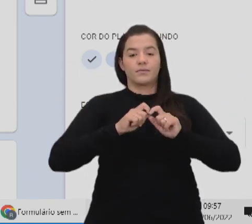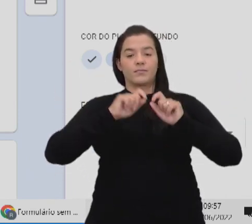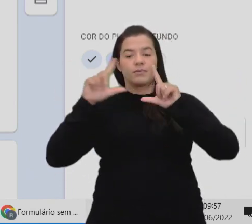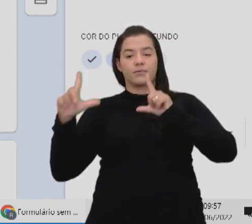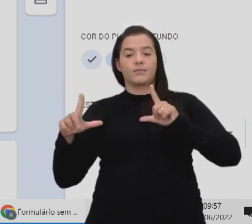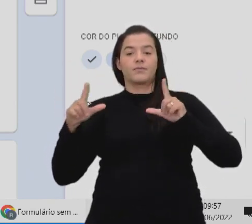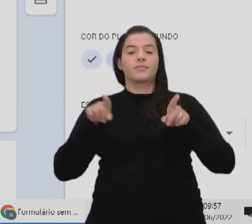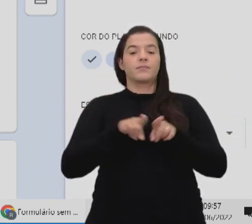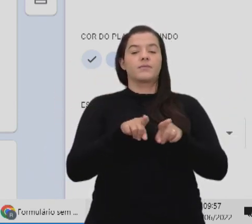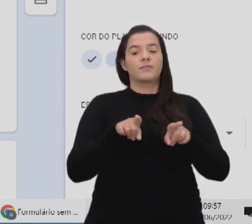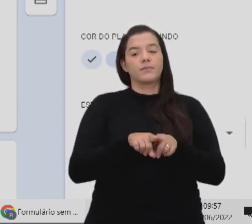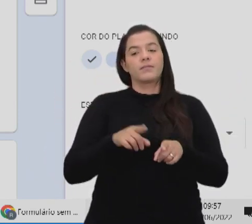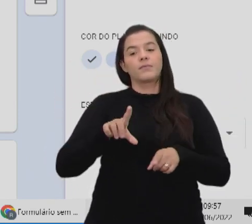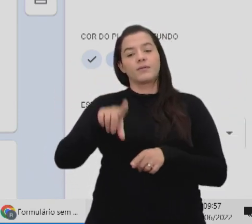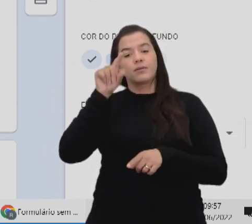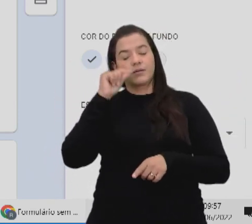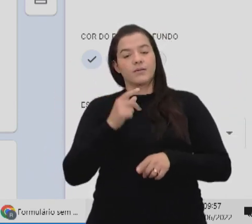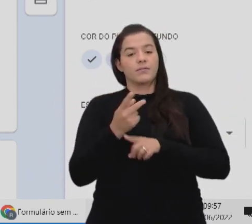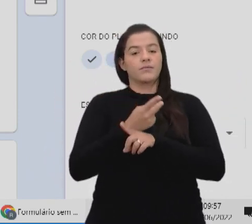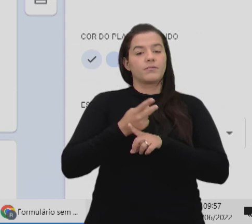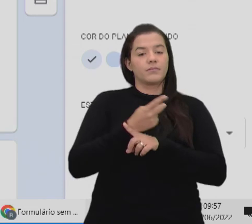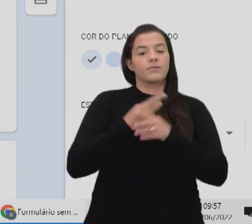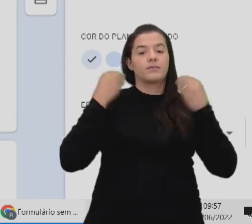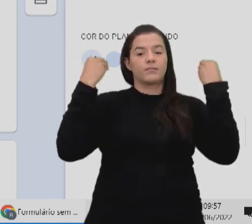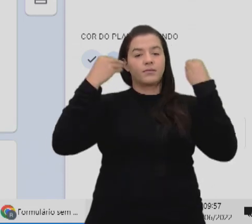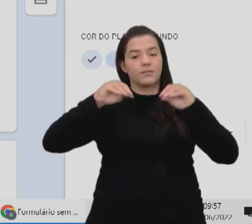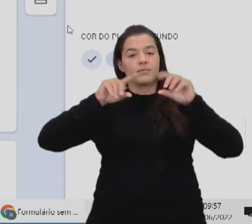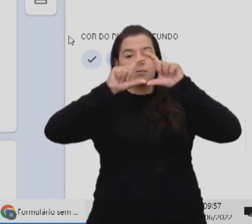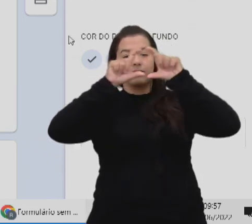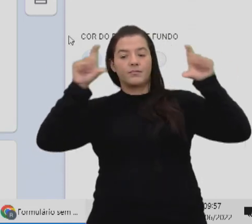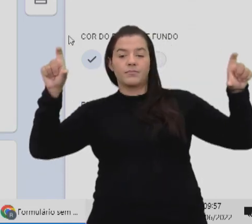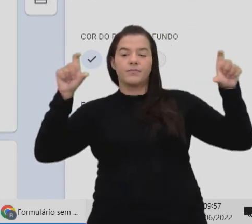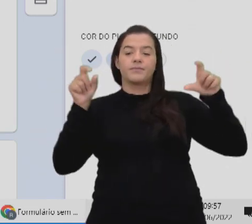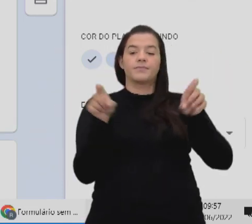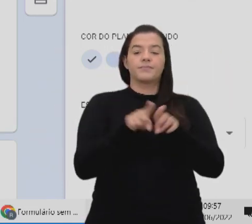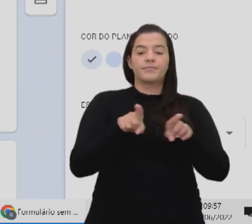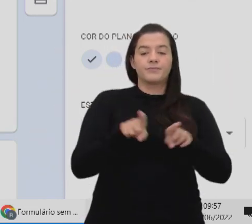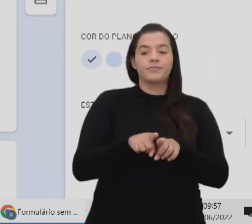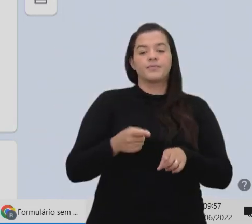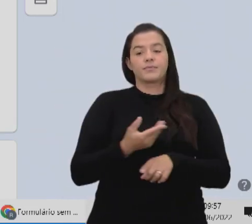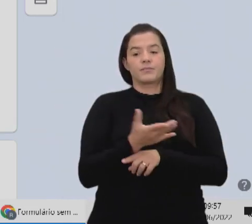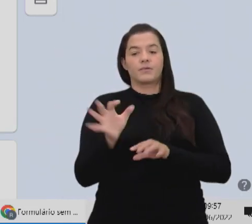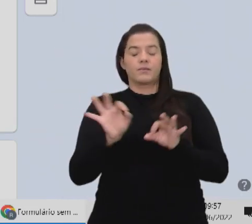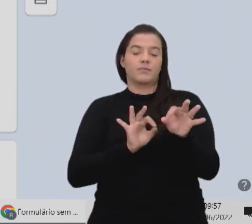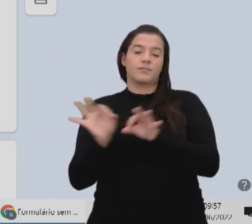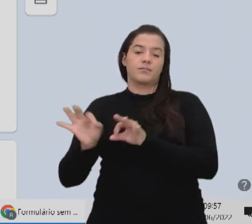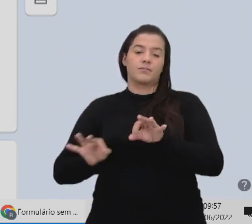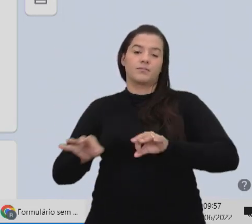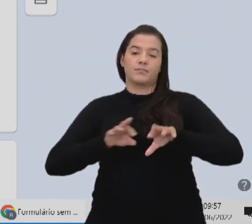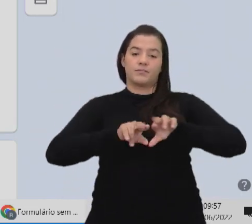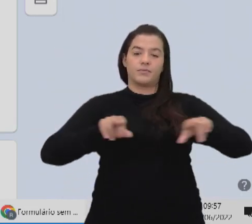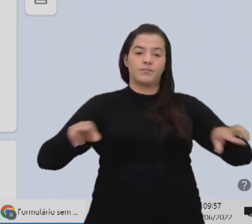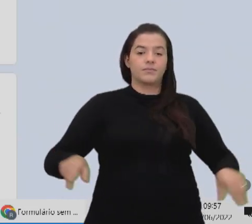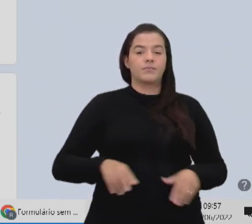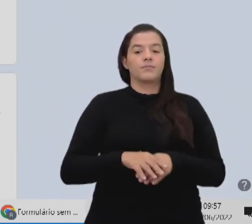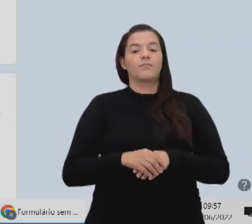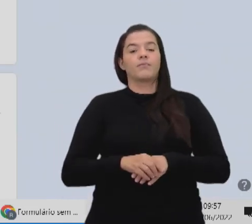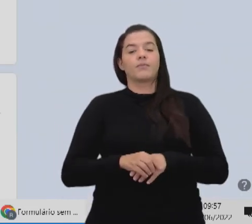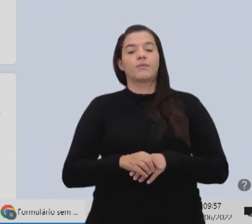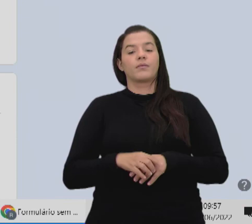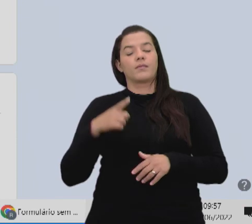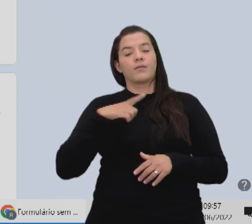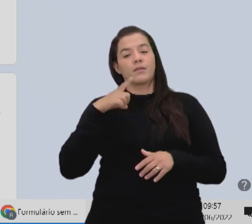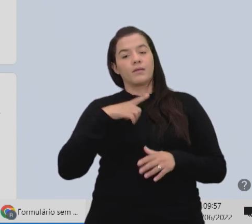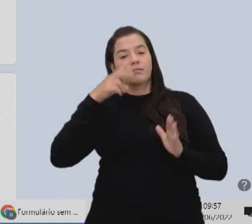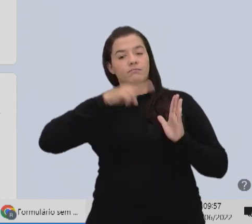pode escolher imagem, ele busca alguma imagem, coloca, aparece lá em cima. Tá bom? Ele pode mexer bastante nisso. Olha. Ele pode mexer também em configurações,